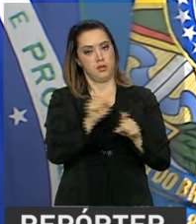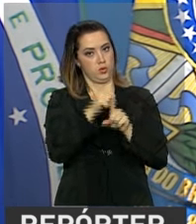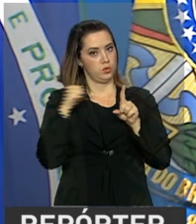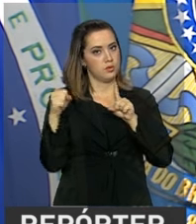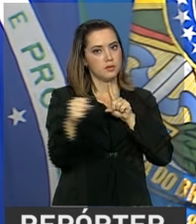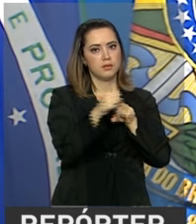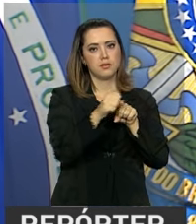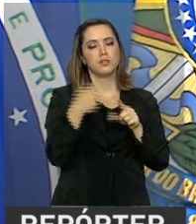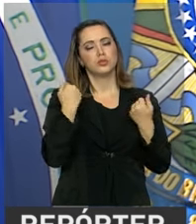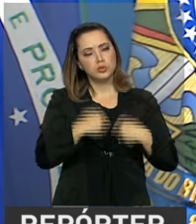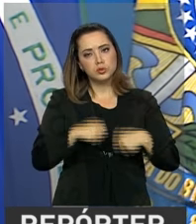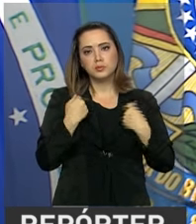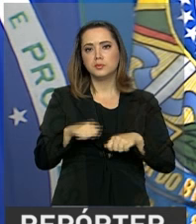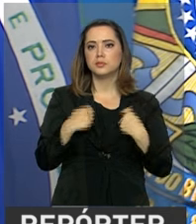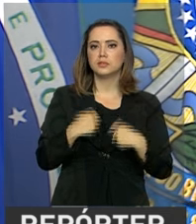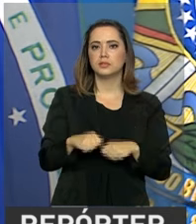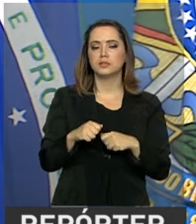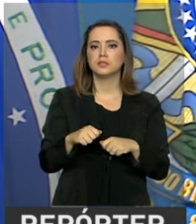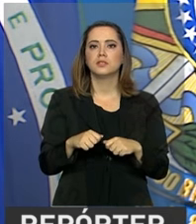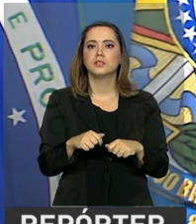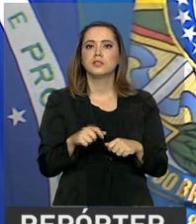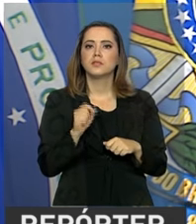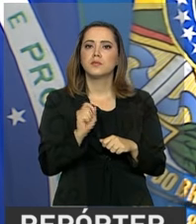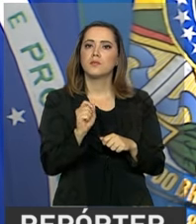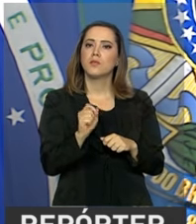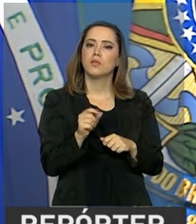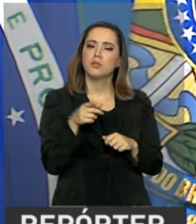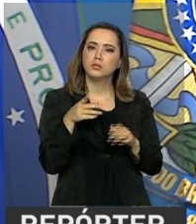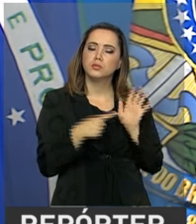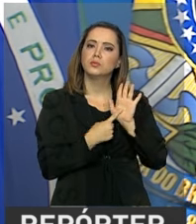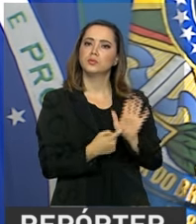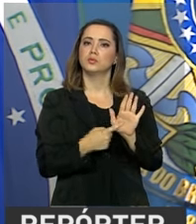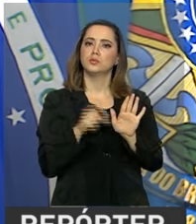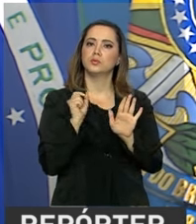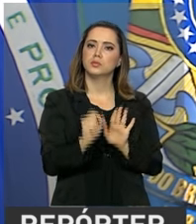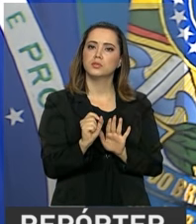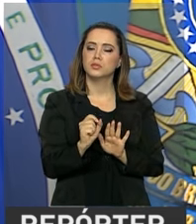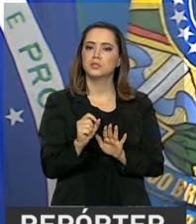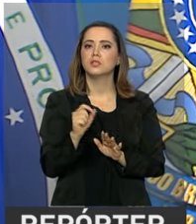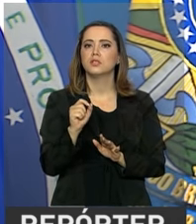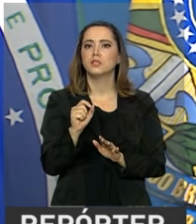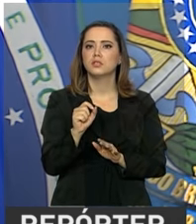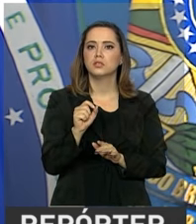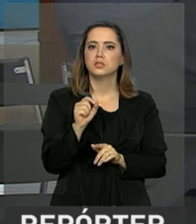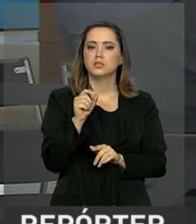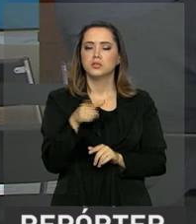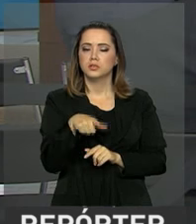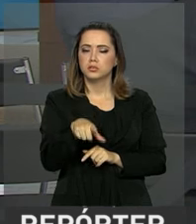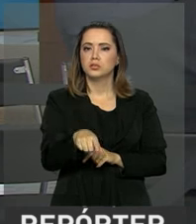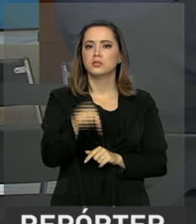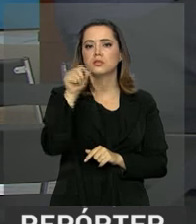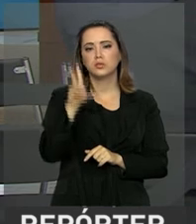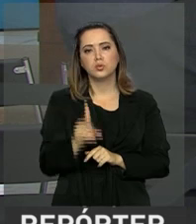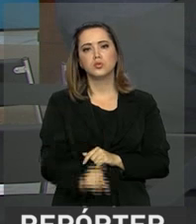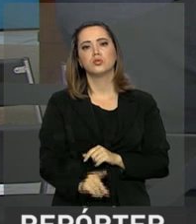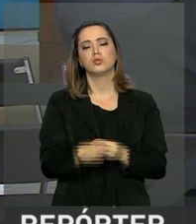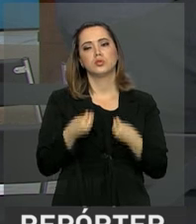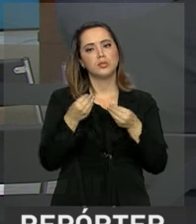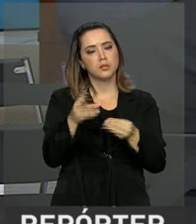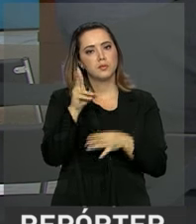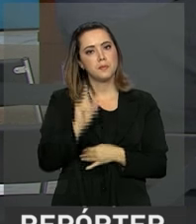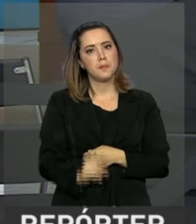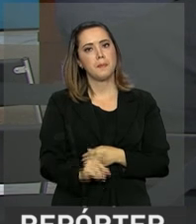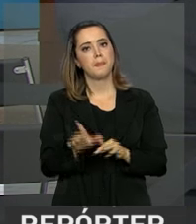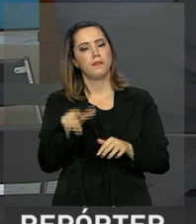sociais, temos que, digamos assim, destacar aquelas mães, aquelas famílias que,